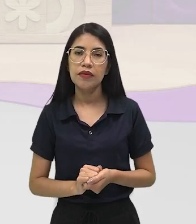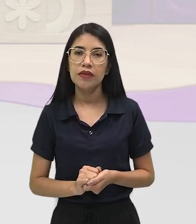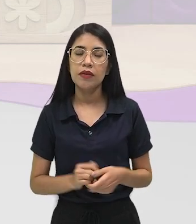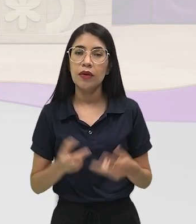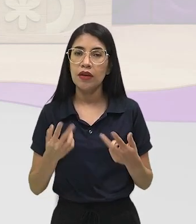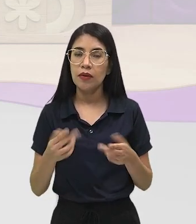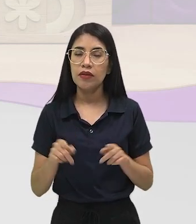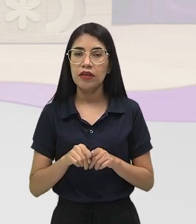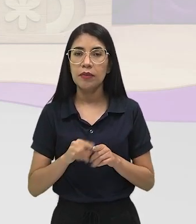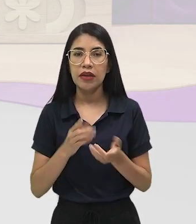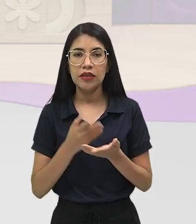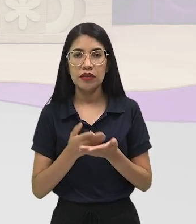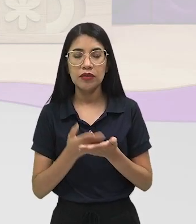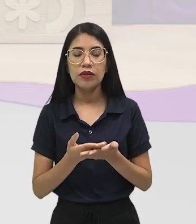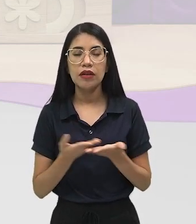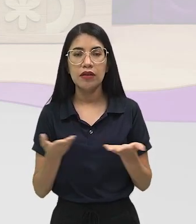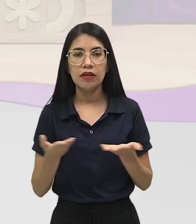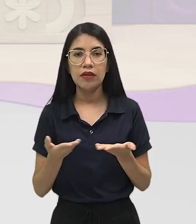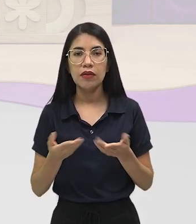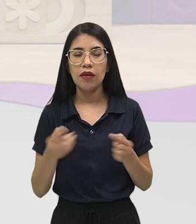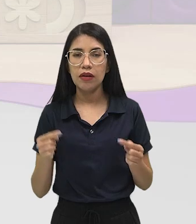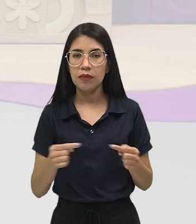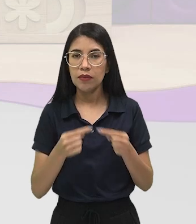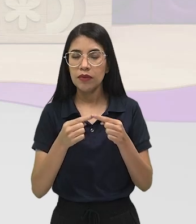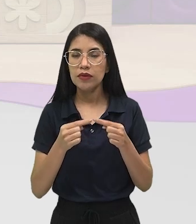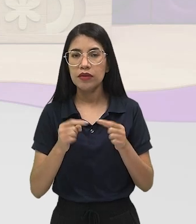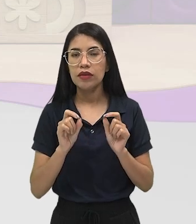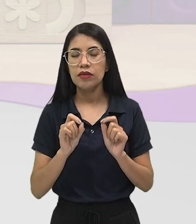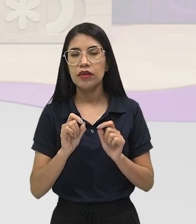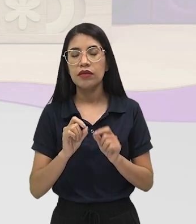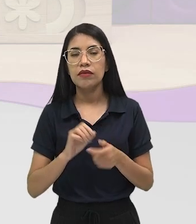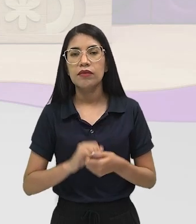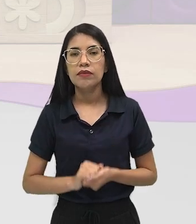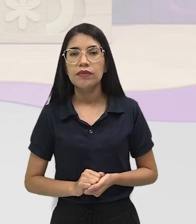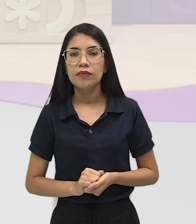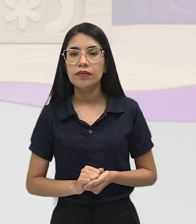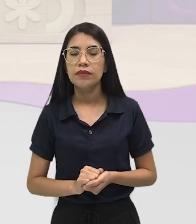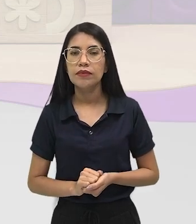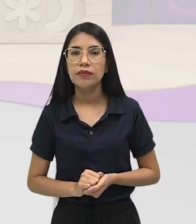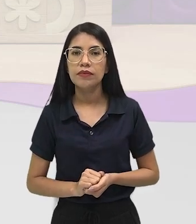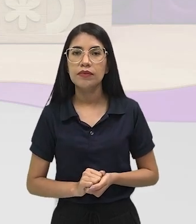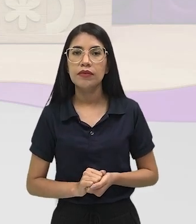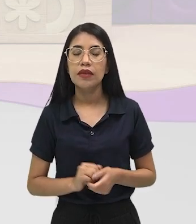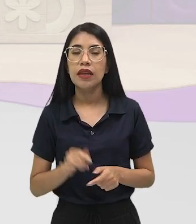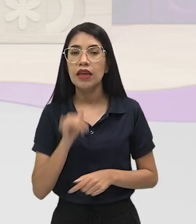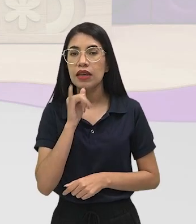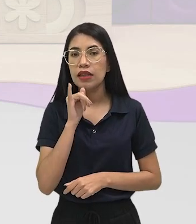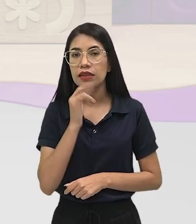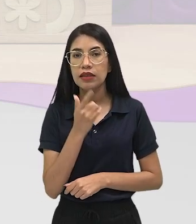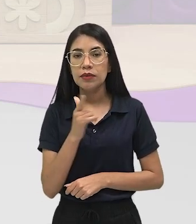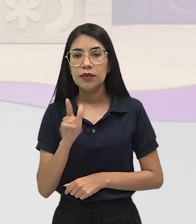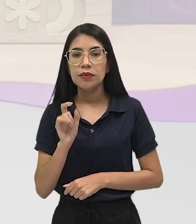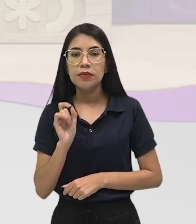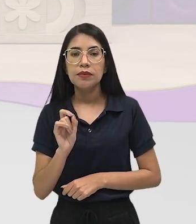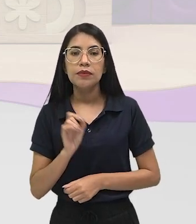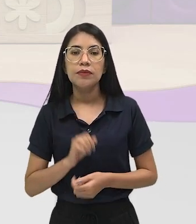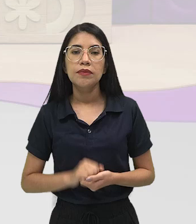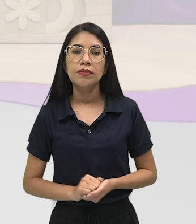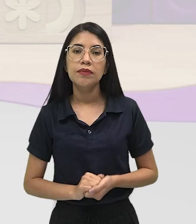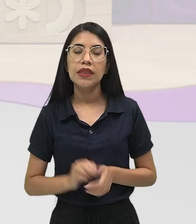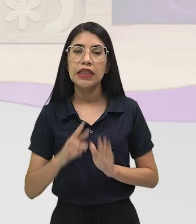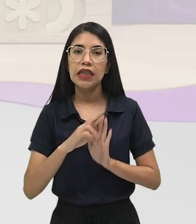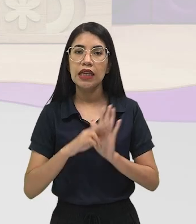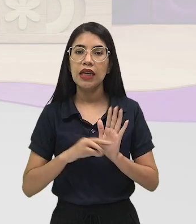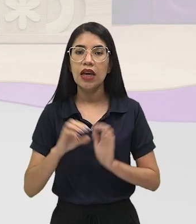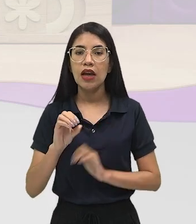nós veremos aí essa proporcionalidade direta. Tá? Temos mais exemplos, olha só. A